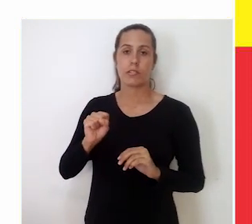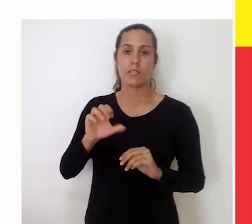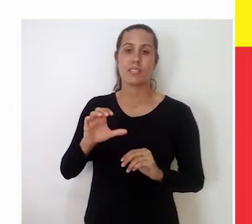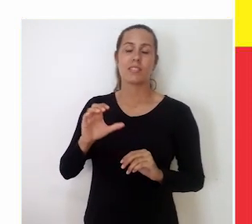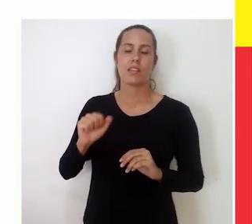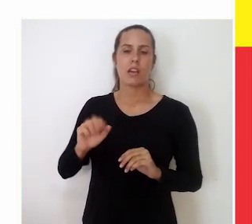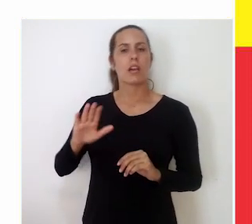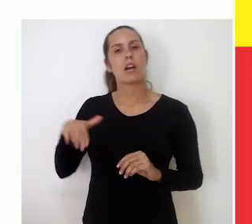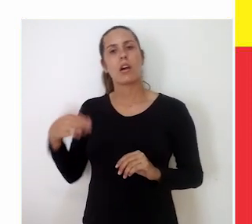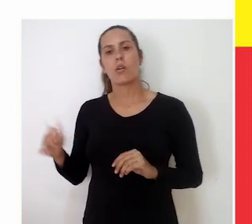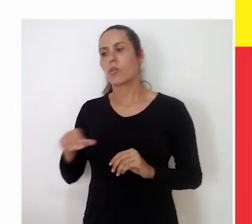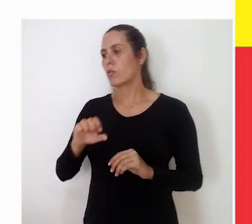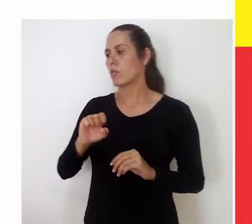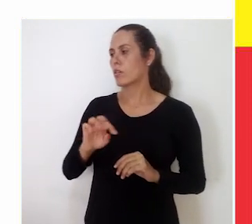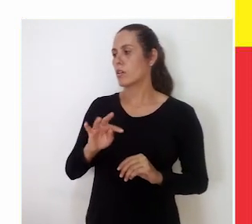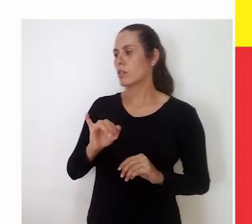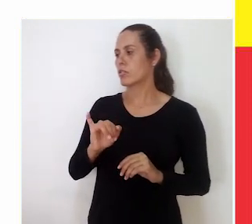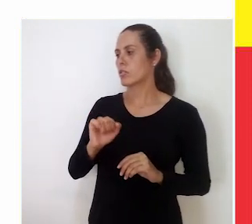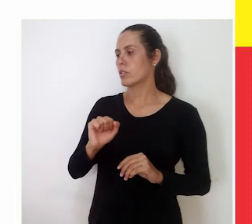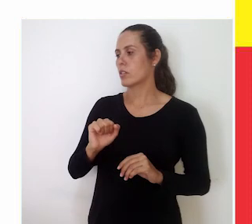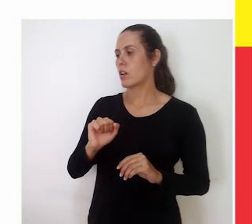um fenômeno